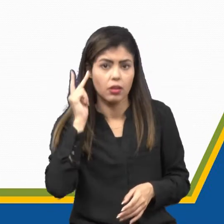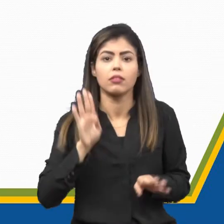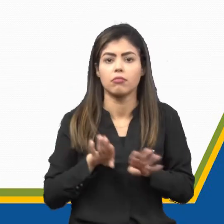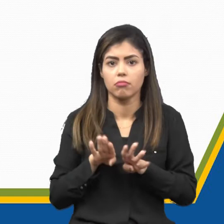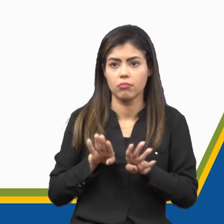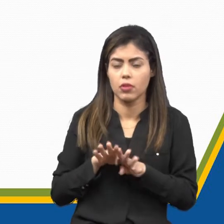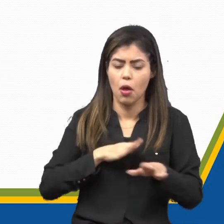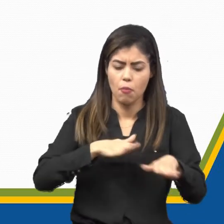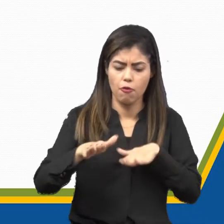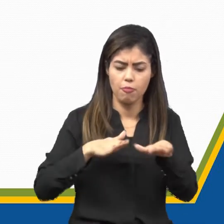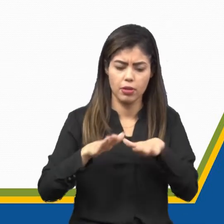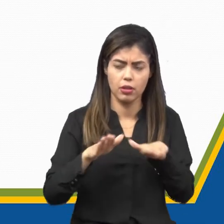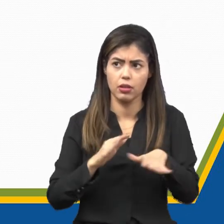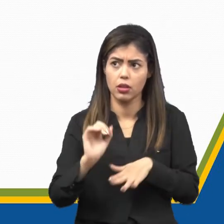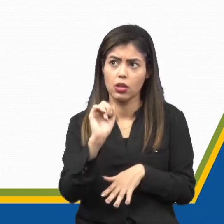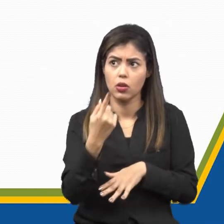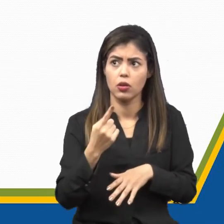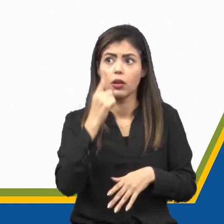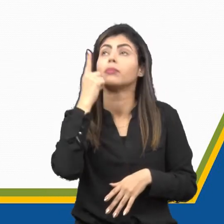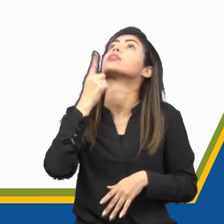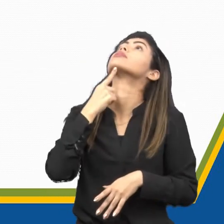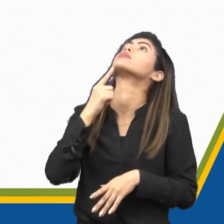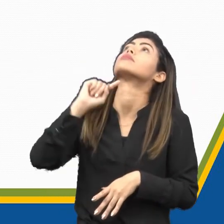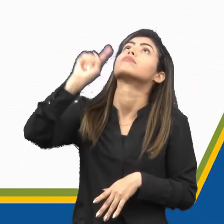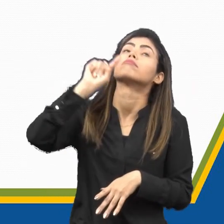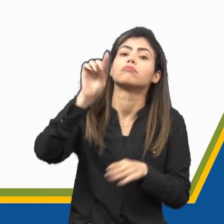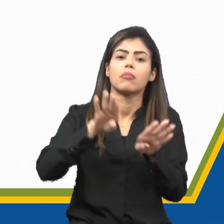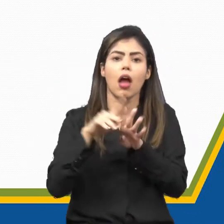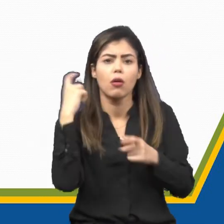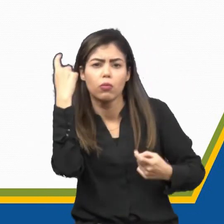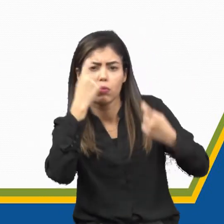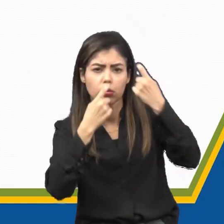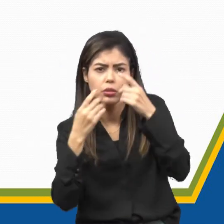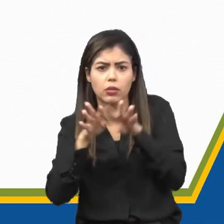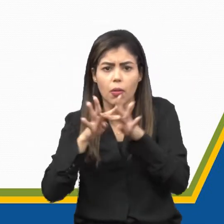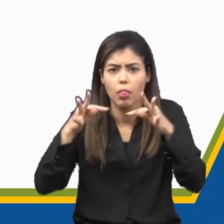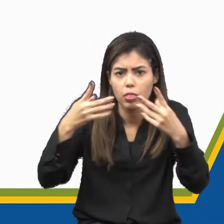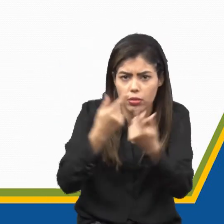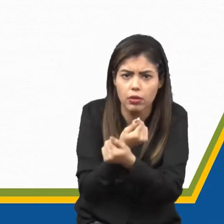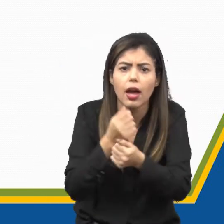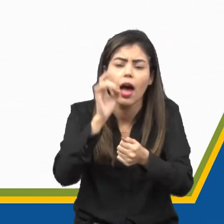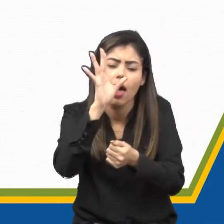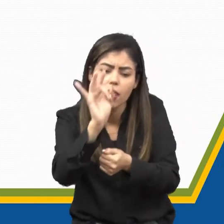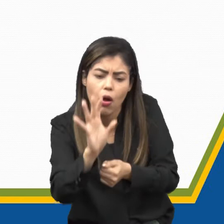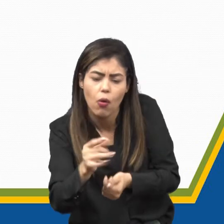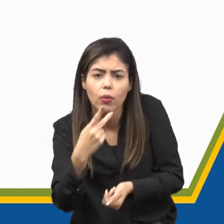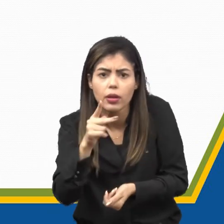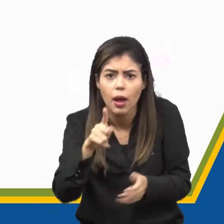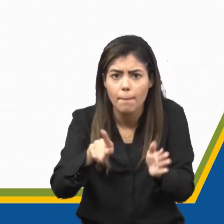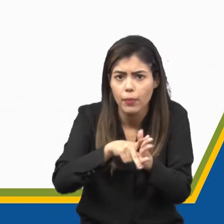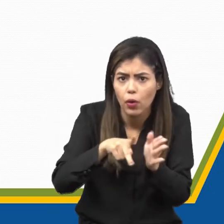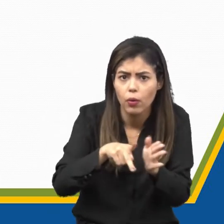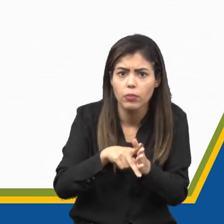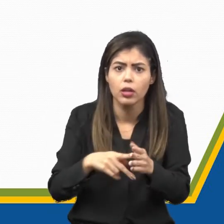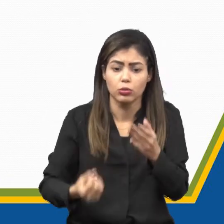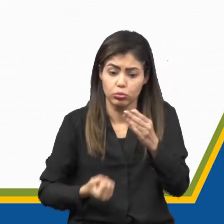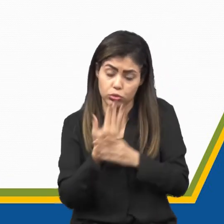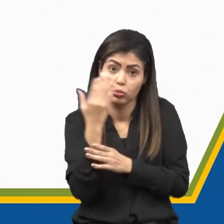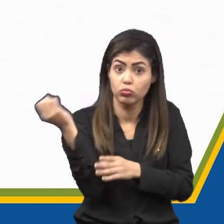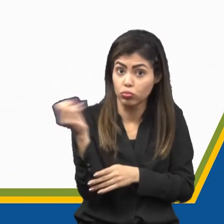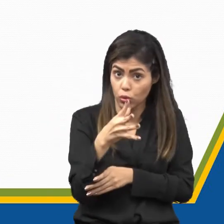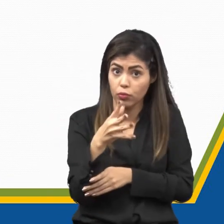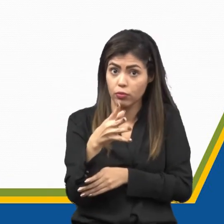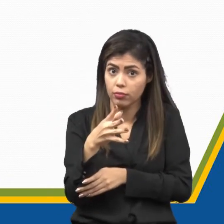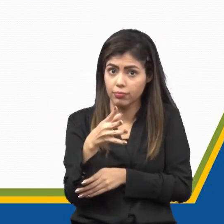né, se movimentando, olhando para cima. Vejam as expressões, gente. Cada um deles criou algo diferente